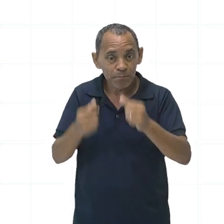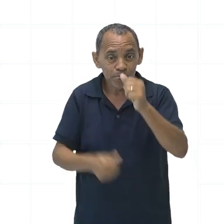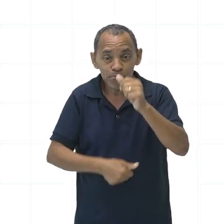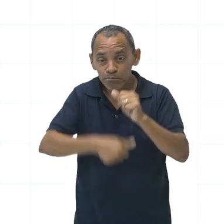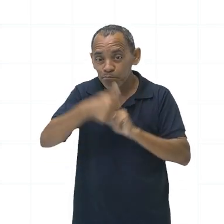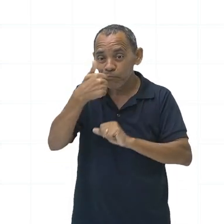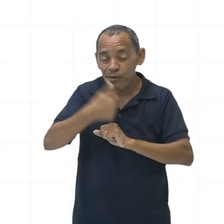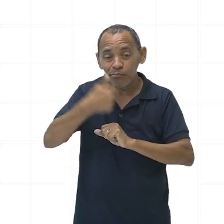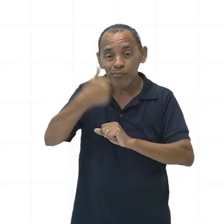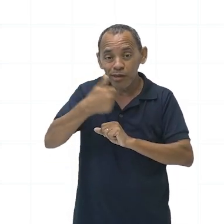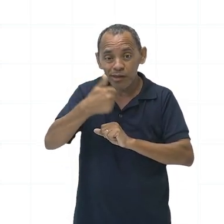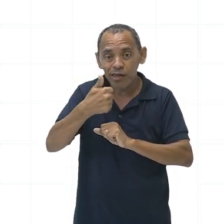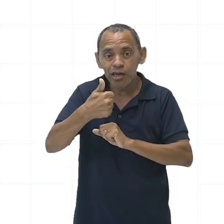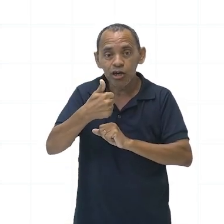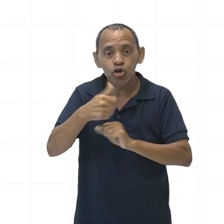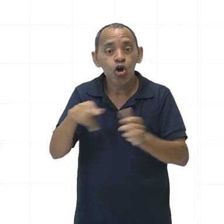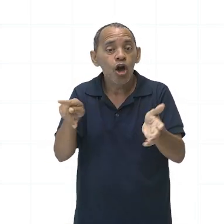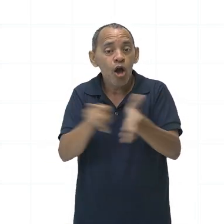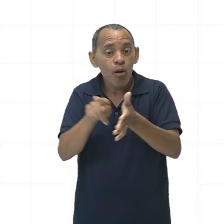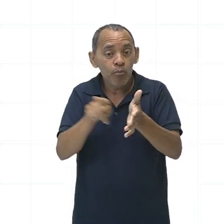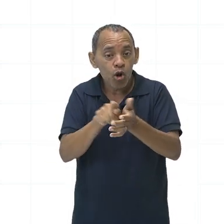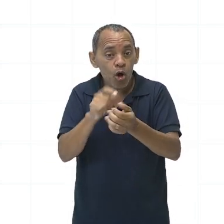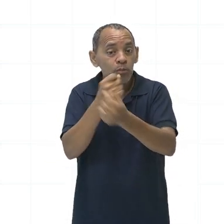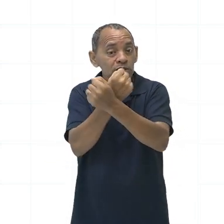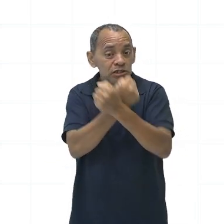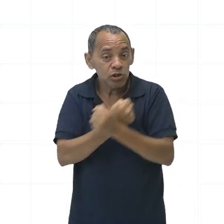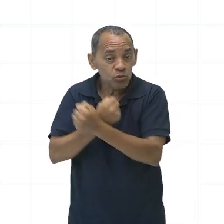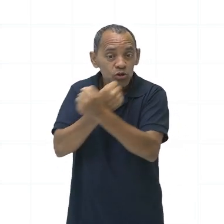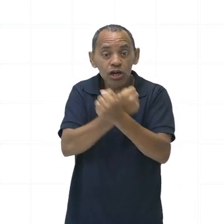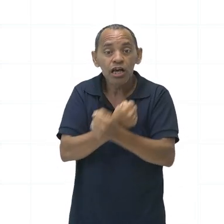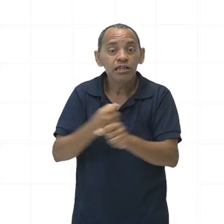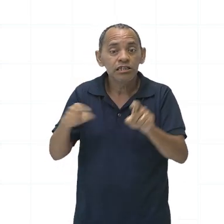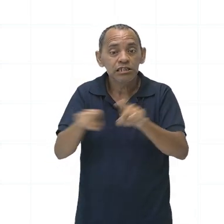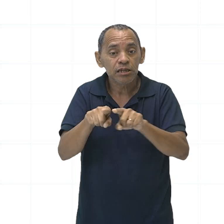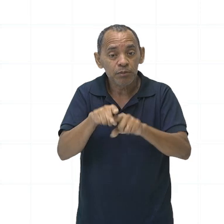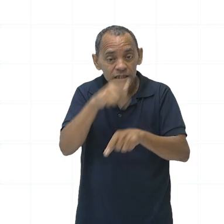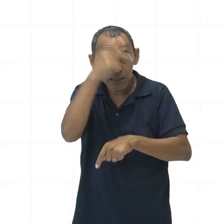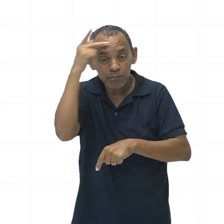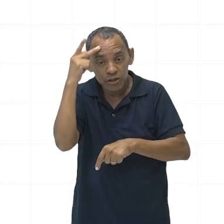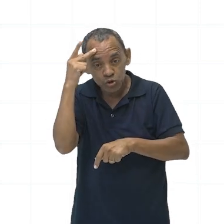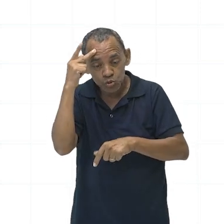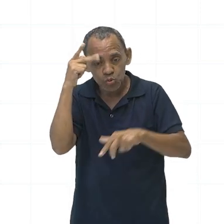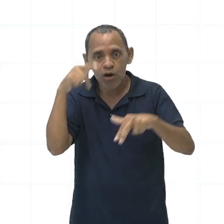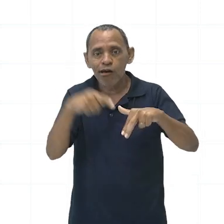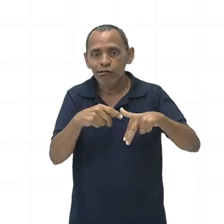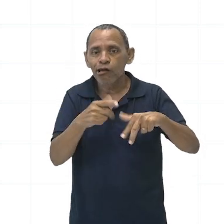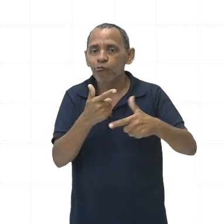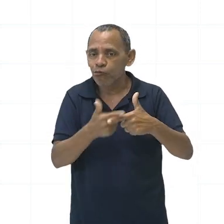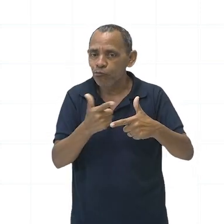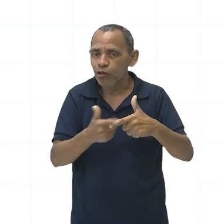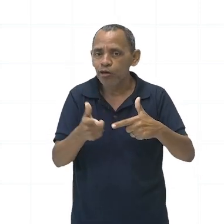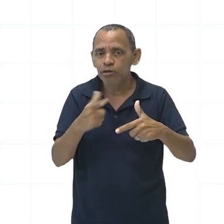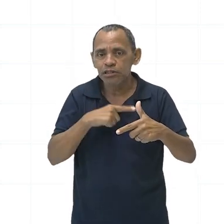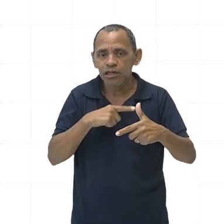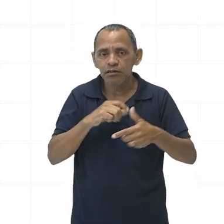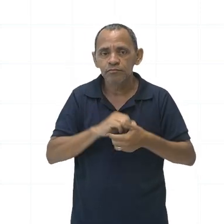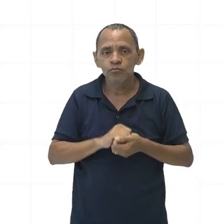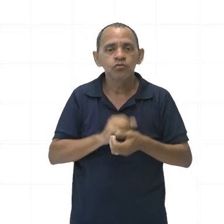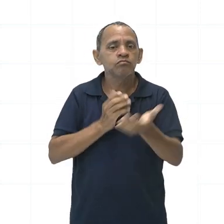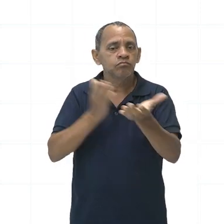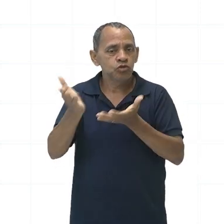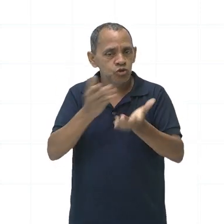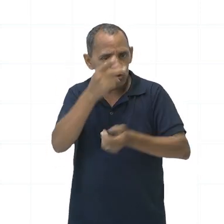também da vítima, né? Então, nesse caso, principalmente, como eu falei, acabei de citar para vocês aí, no atendimento da pessoa